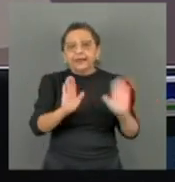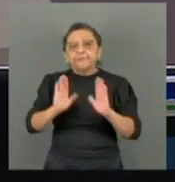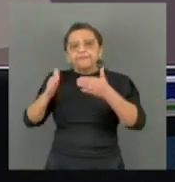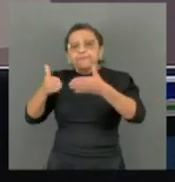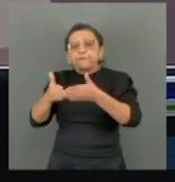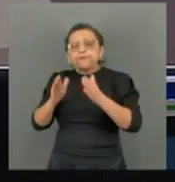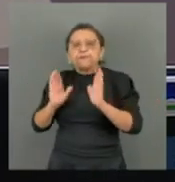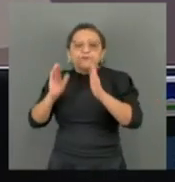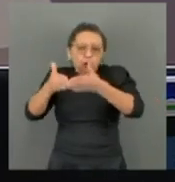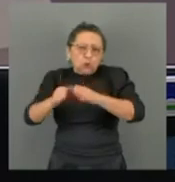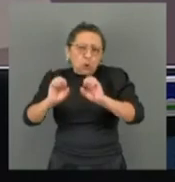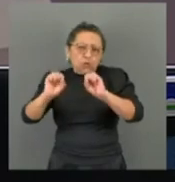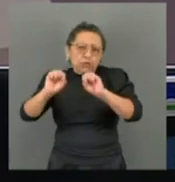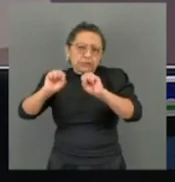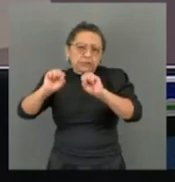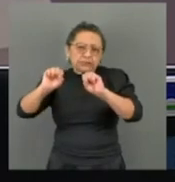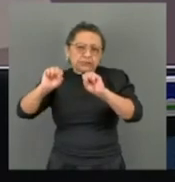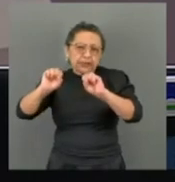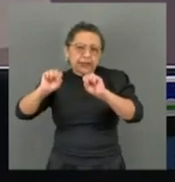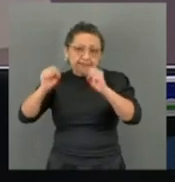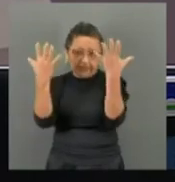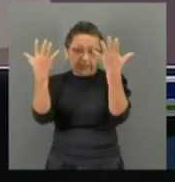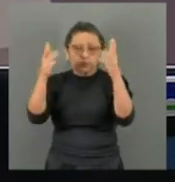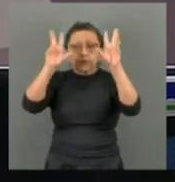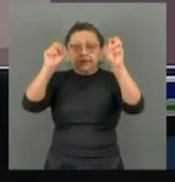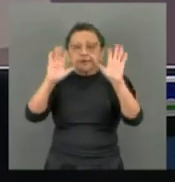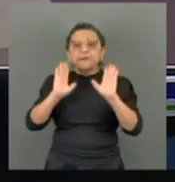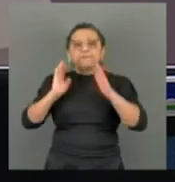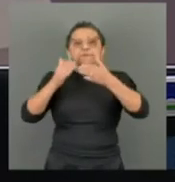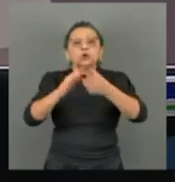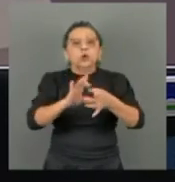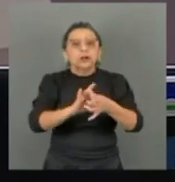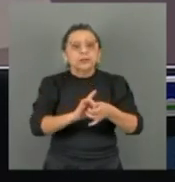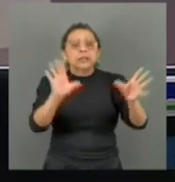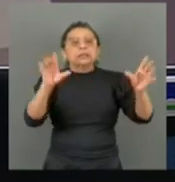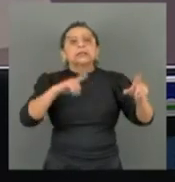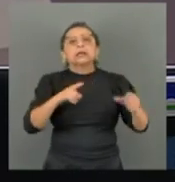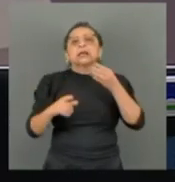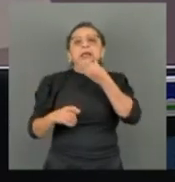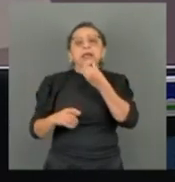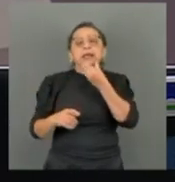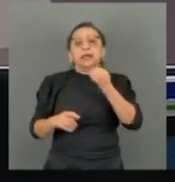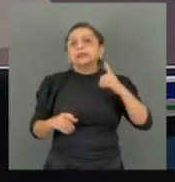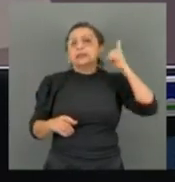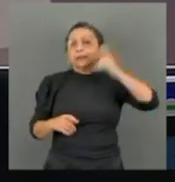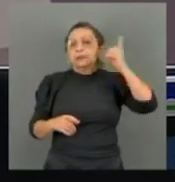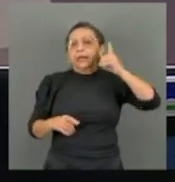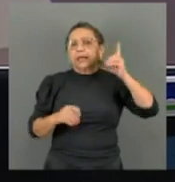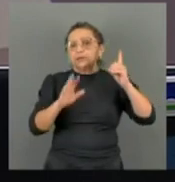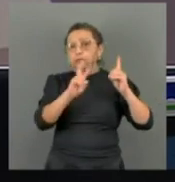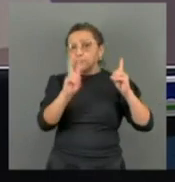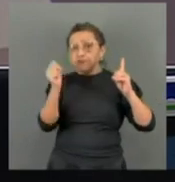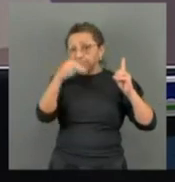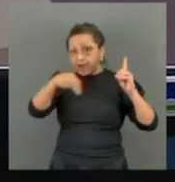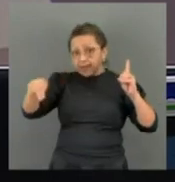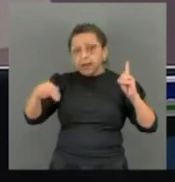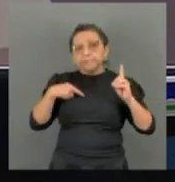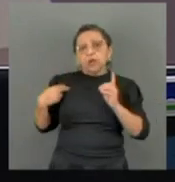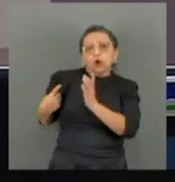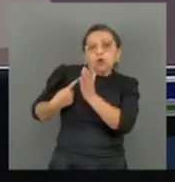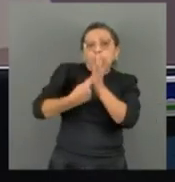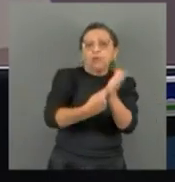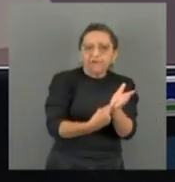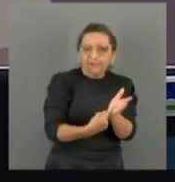Liberdade. Fórum da Liberdade. Fórum da Liberdade, que o deputado Van Hatten me convidou. Então,